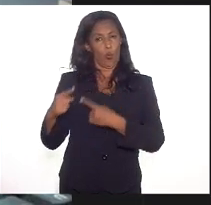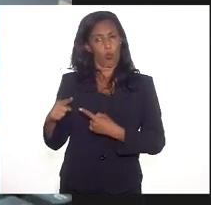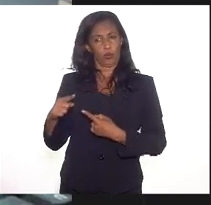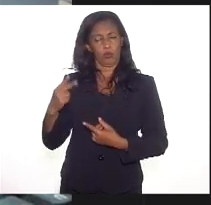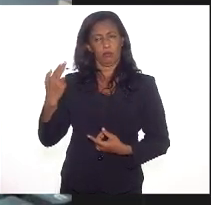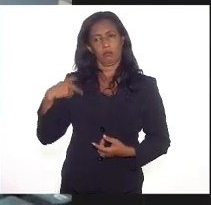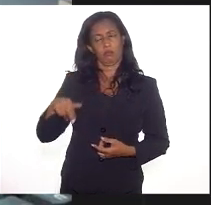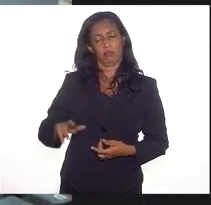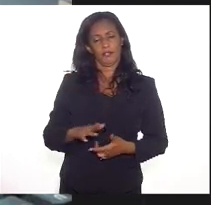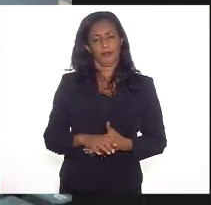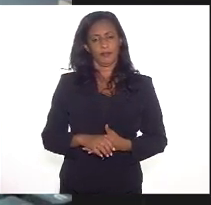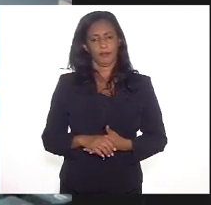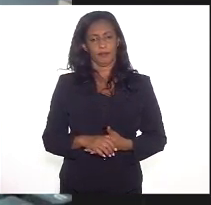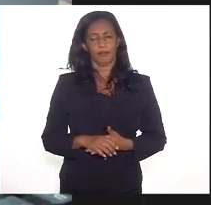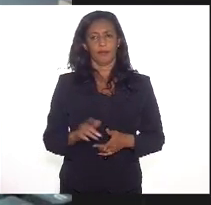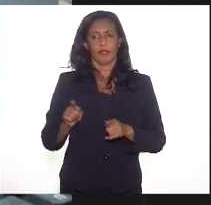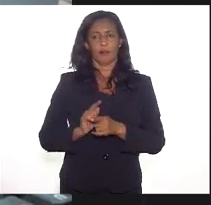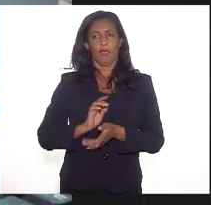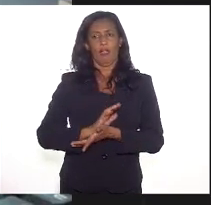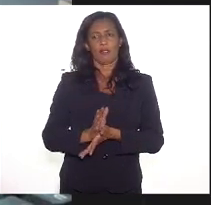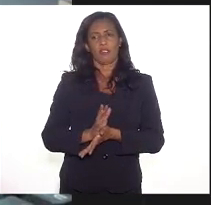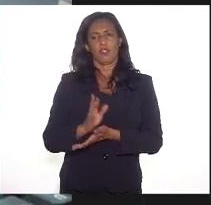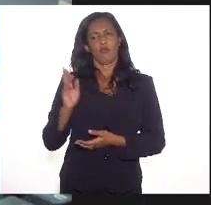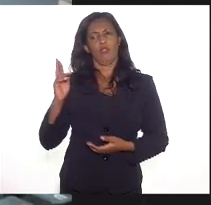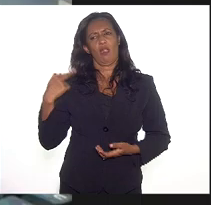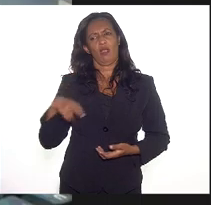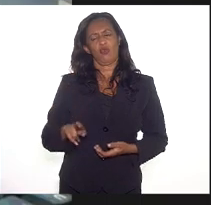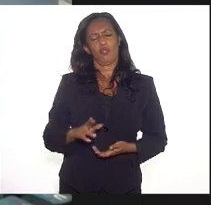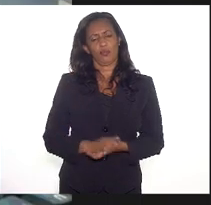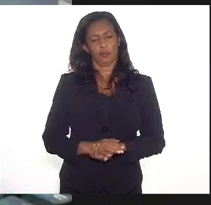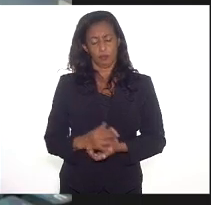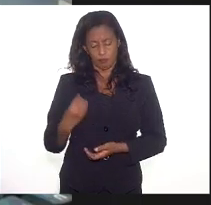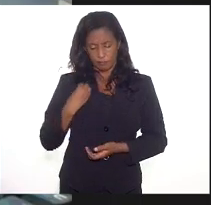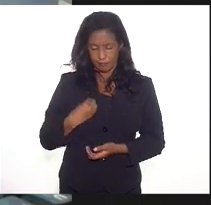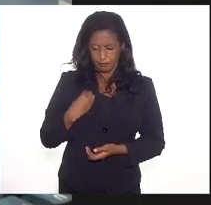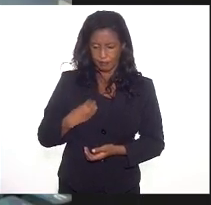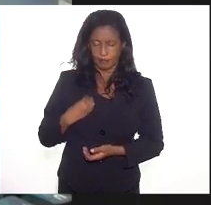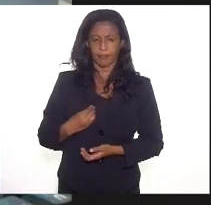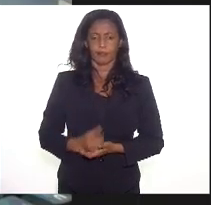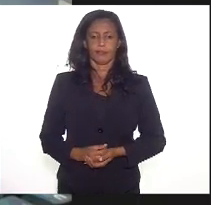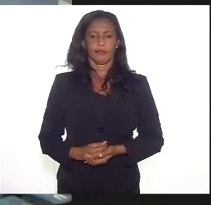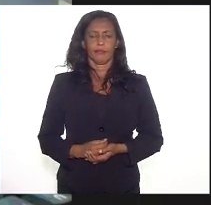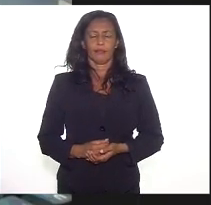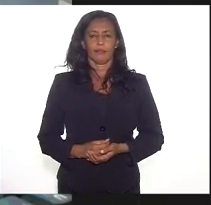intolerância religiosa e o racismo religioso. A gente tem vivido uma situação